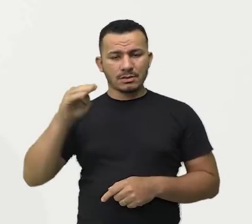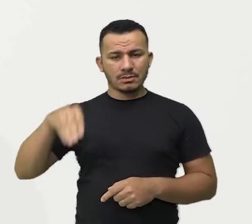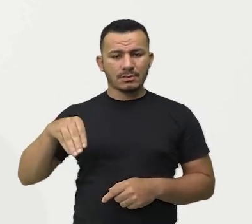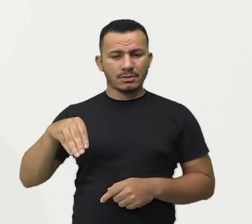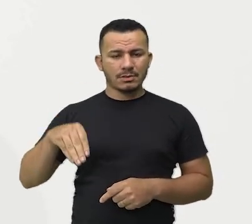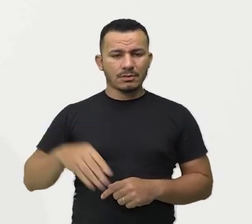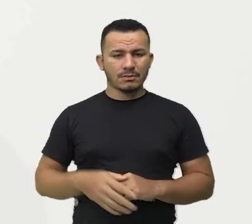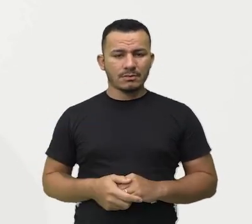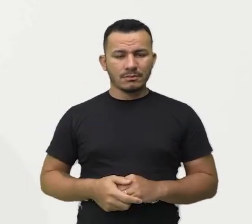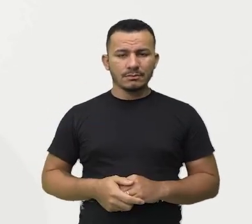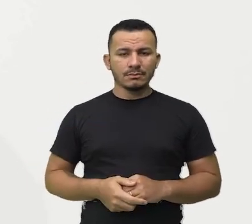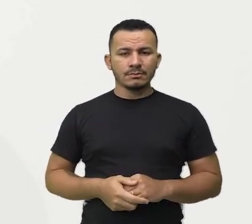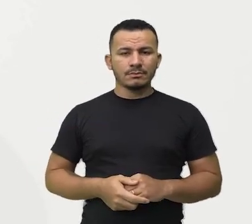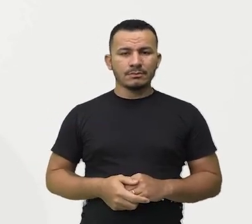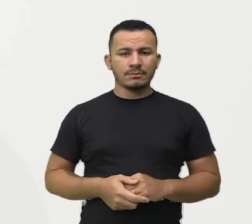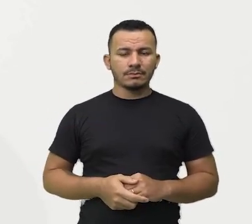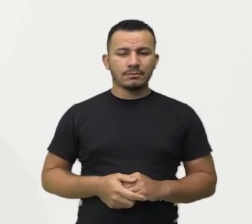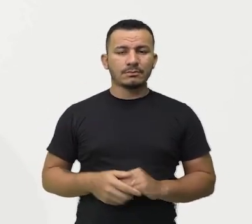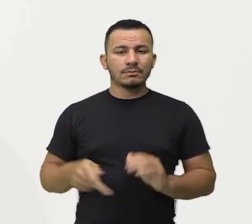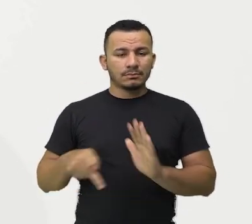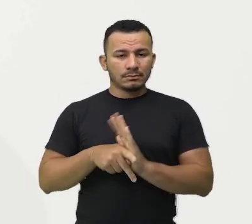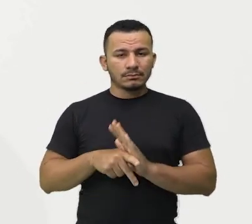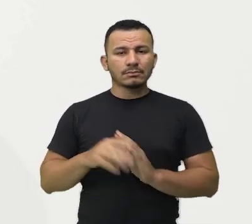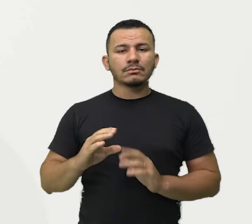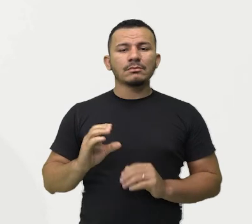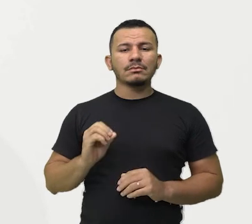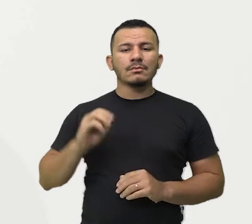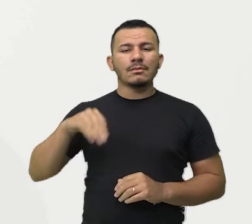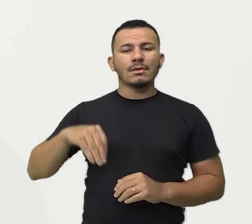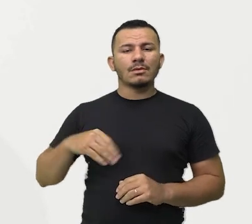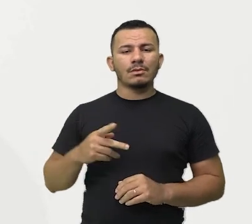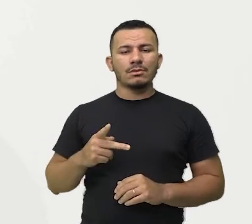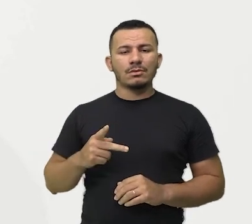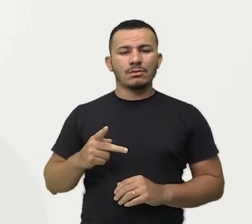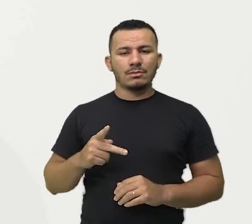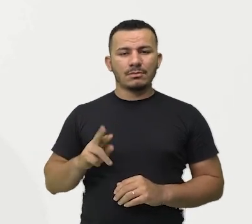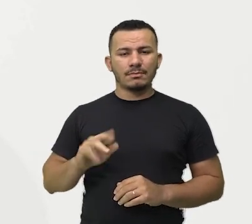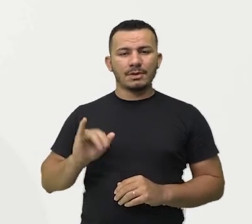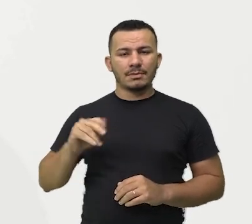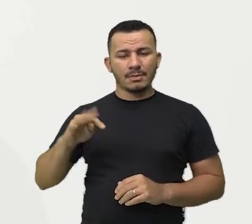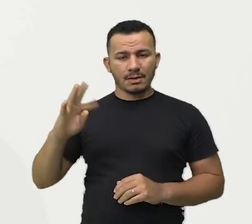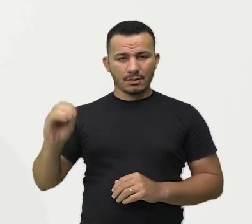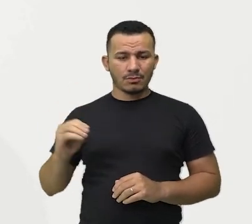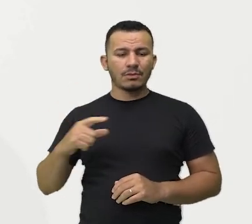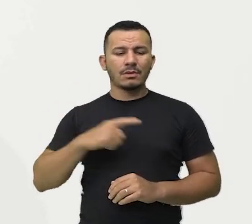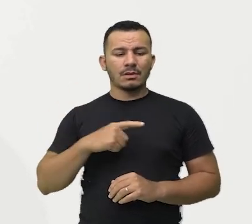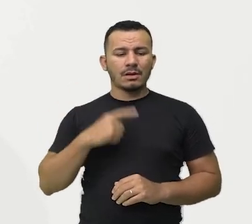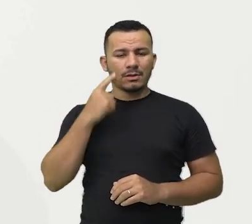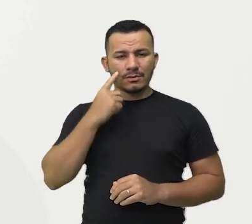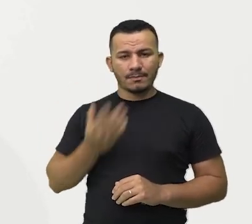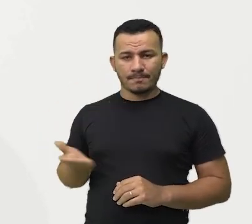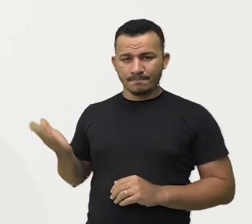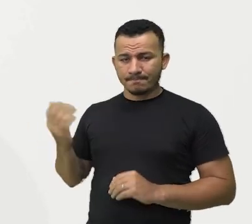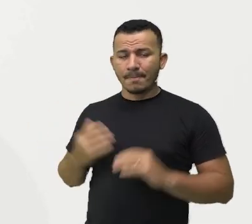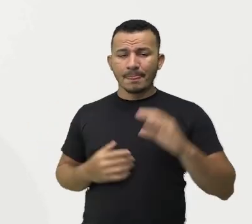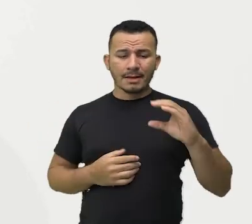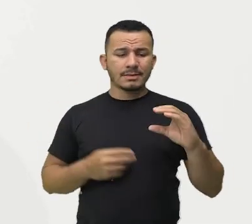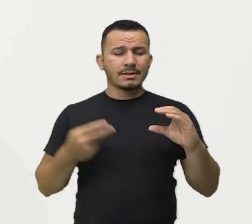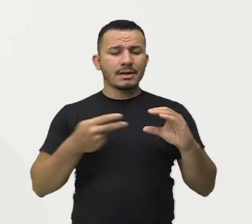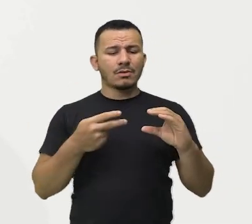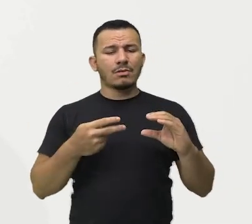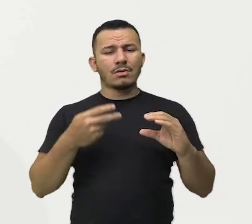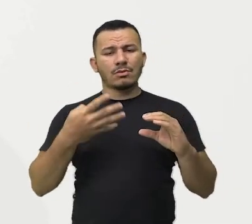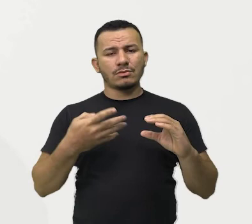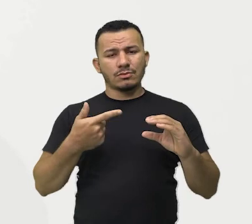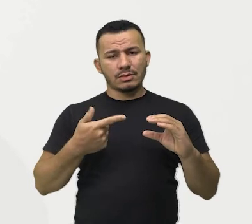centímetros. Então, esse 240 centímetros, vou tirar o dado aqui, ó, ele é o comprimento. Ele já nos deu o comprimento